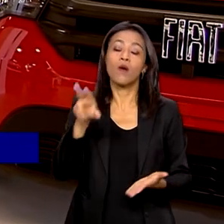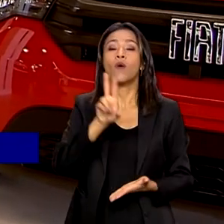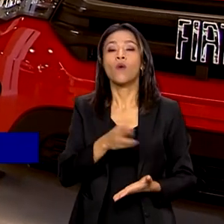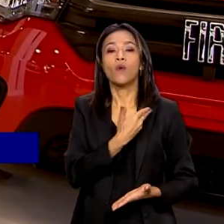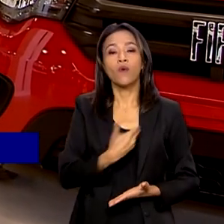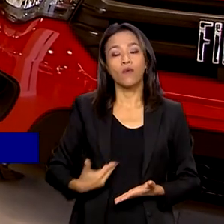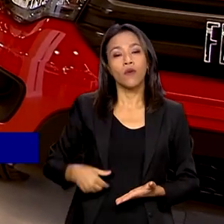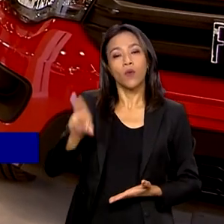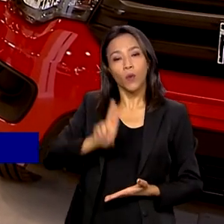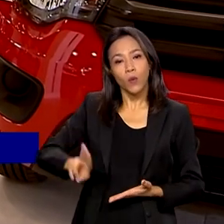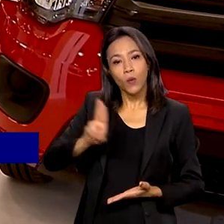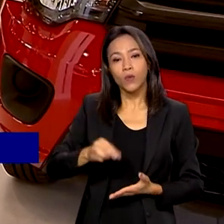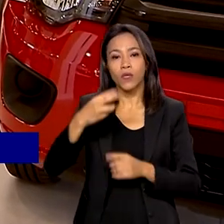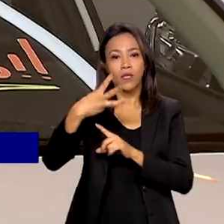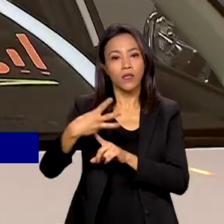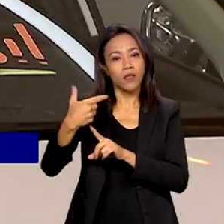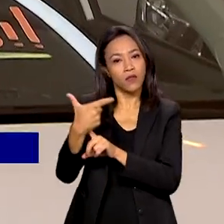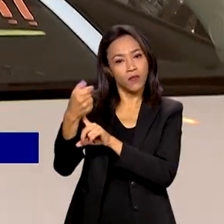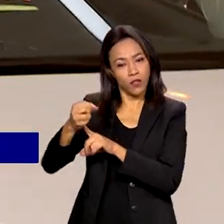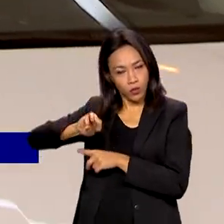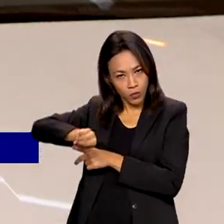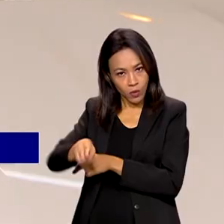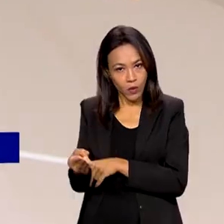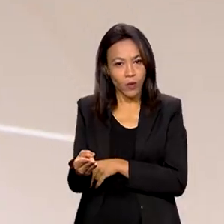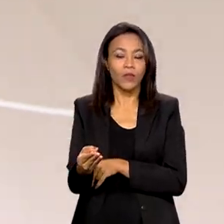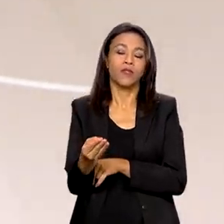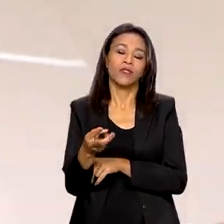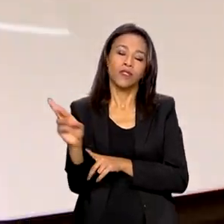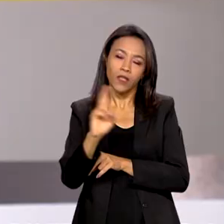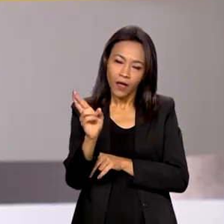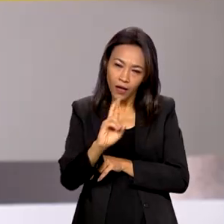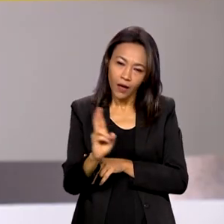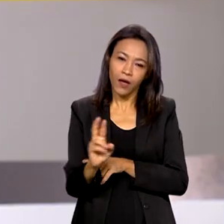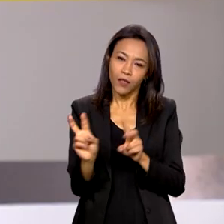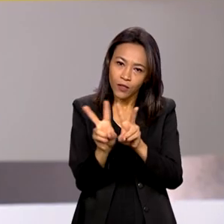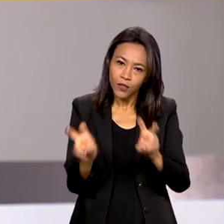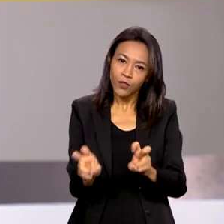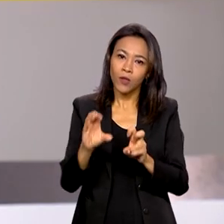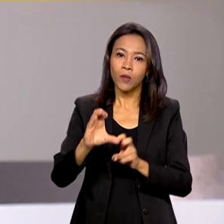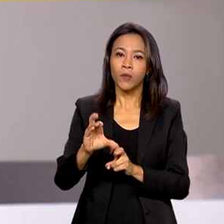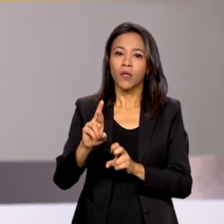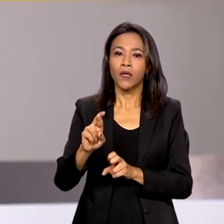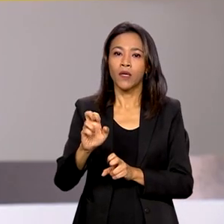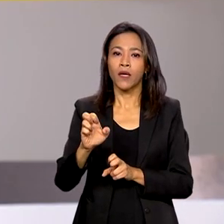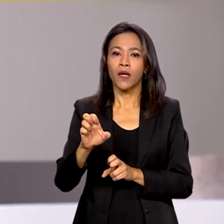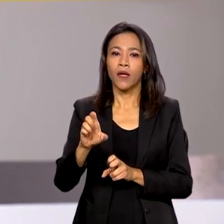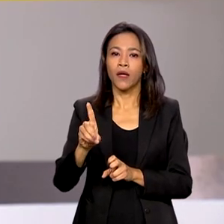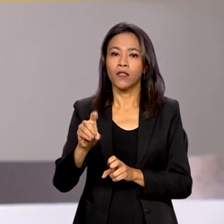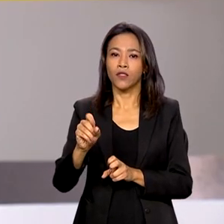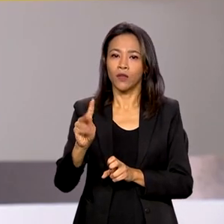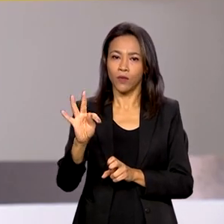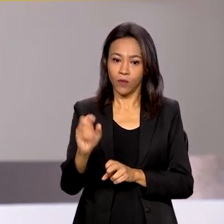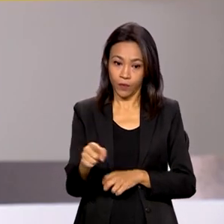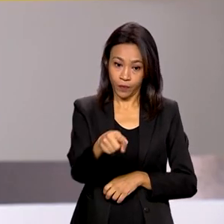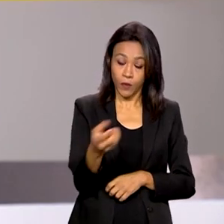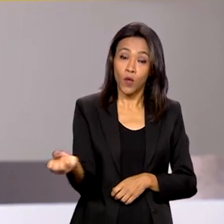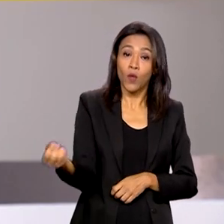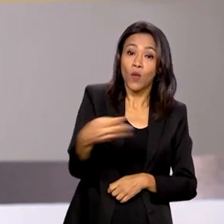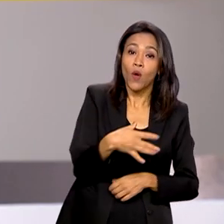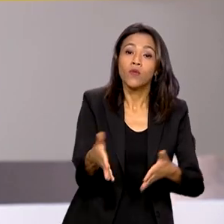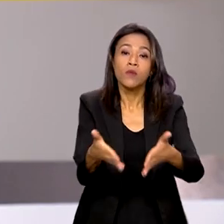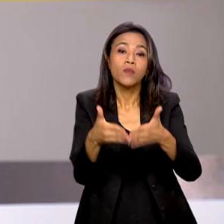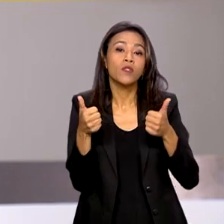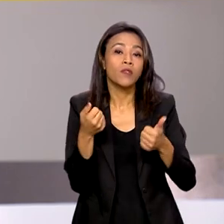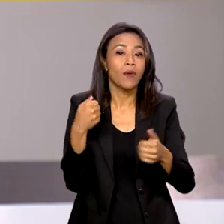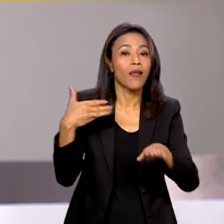320 milhões em créditos tributários novos pedidos para facilitar o acesso à compra de